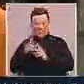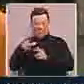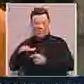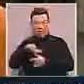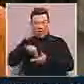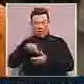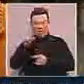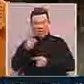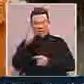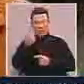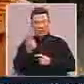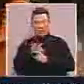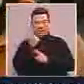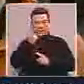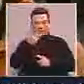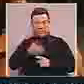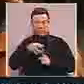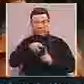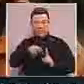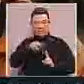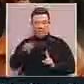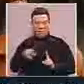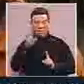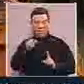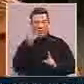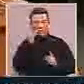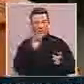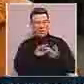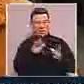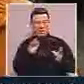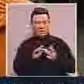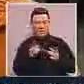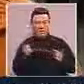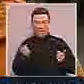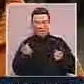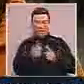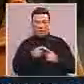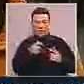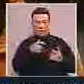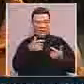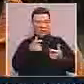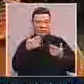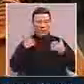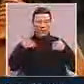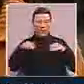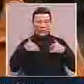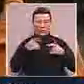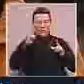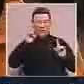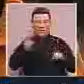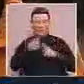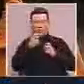também uma série de experiências de multimédia, inclusivamente de relação entre ginástica,